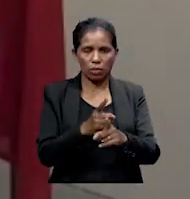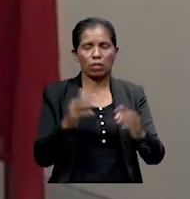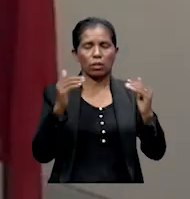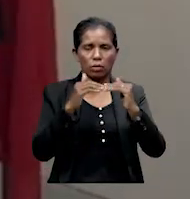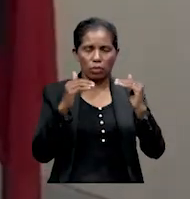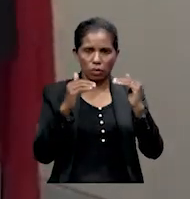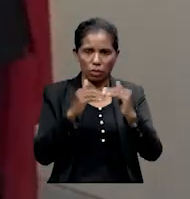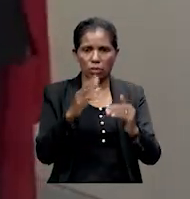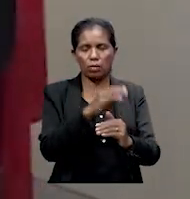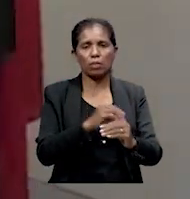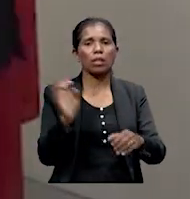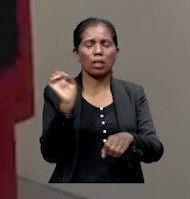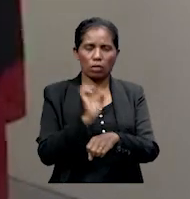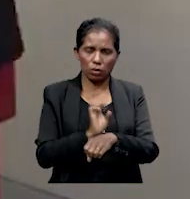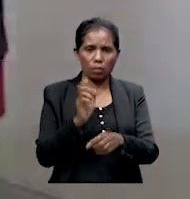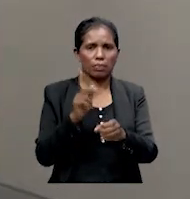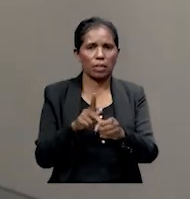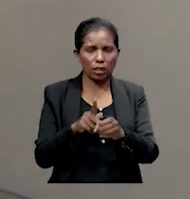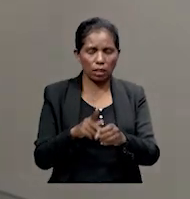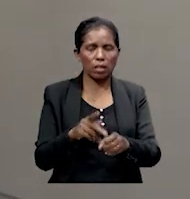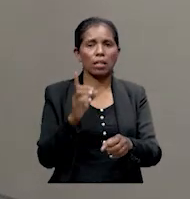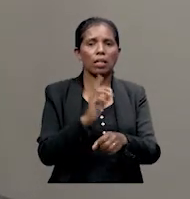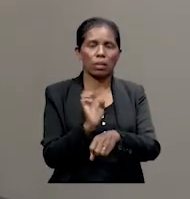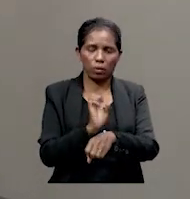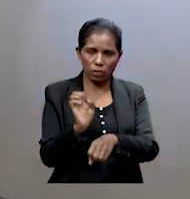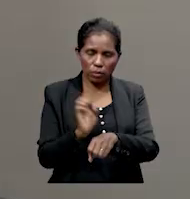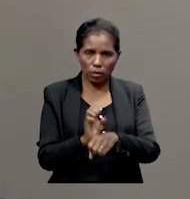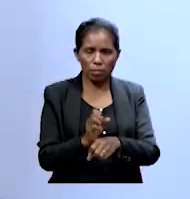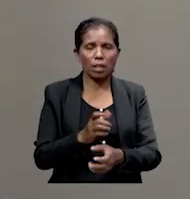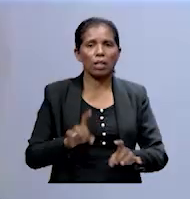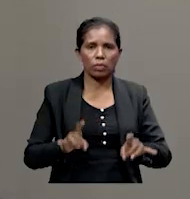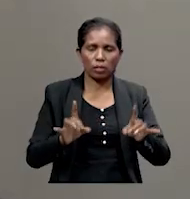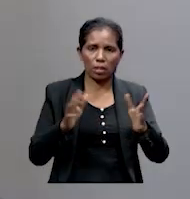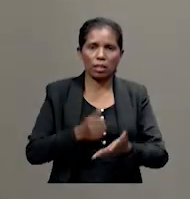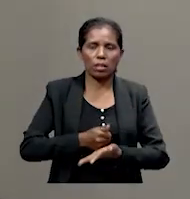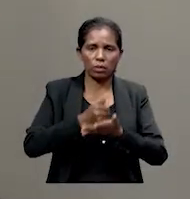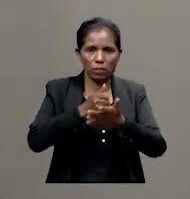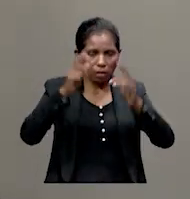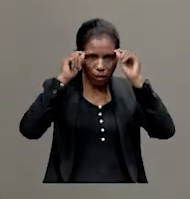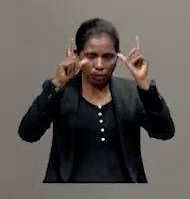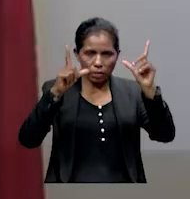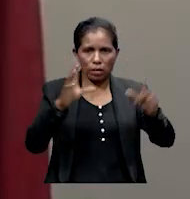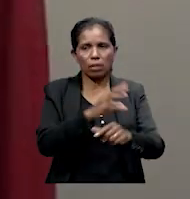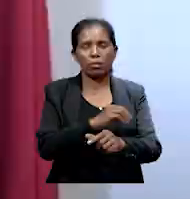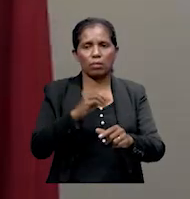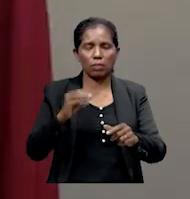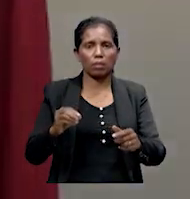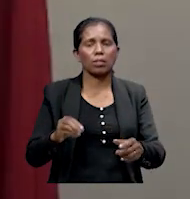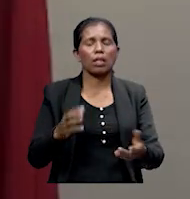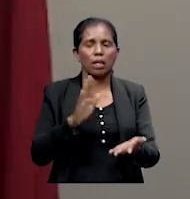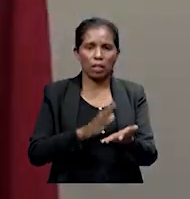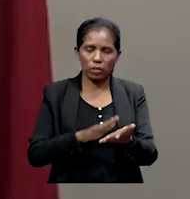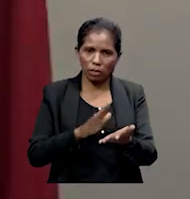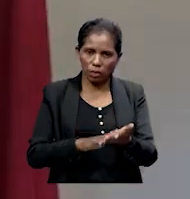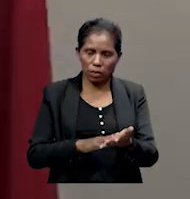Sunrise, cooperação econômica geral, Austrália, tudo em Timor-Leste, bolsas de estudo,